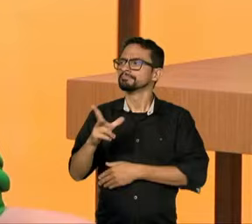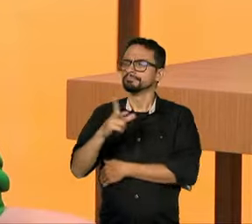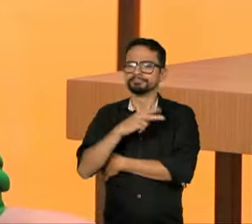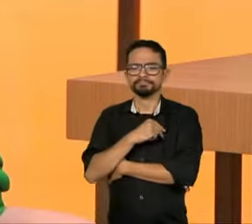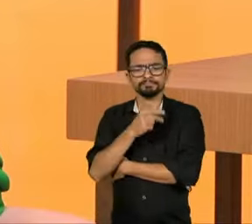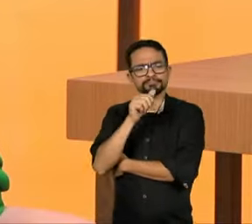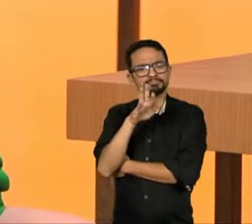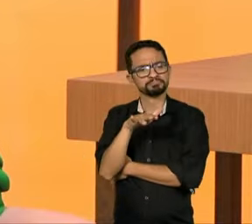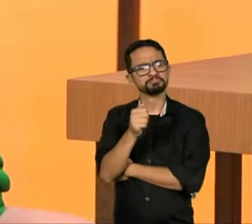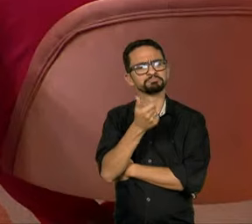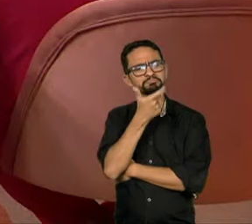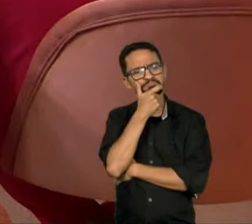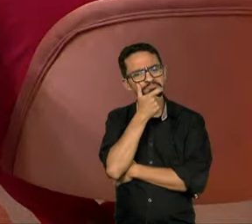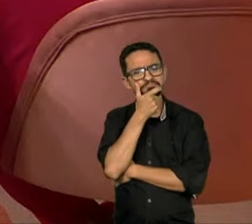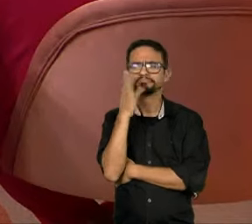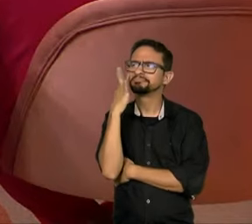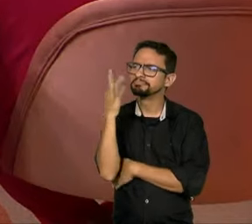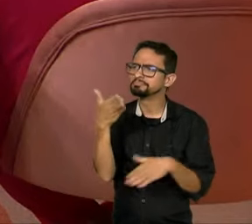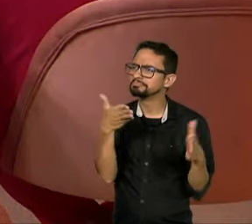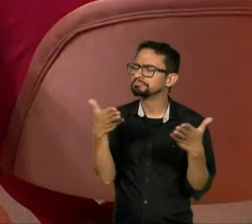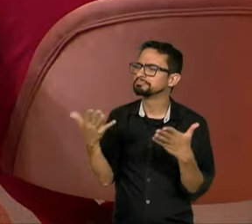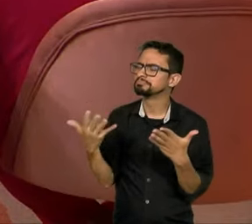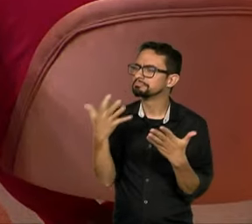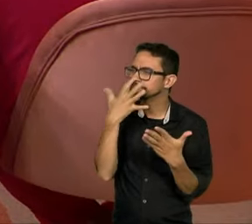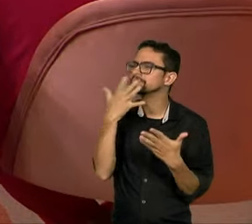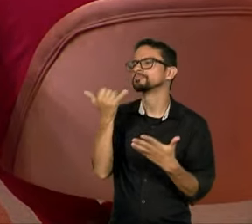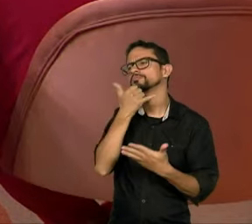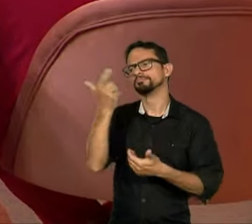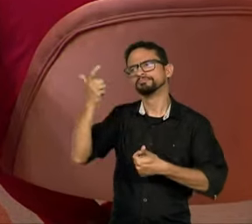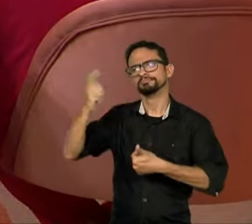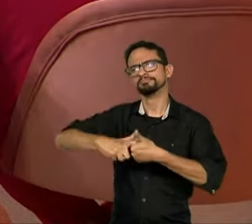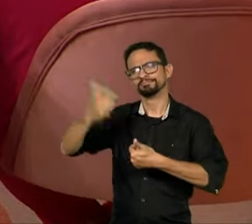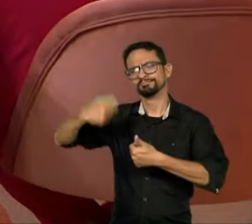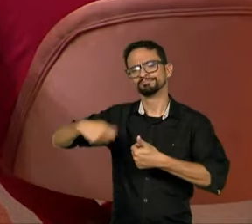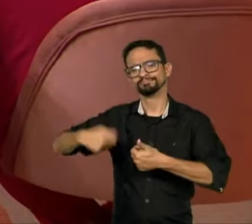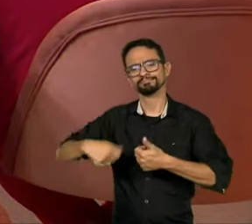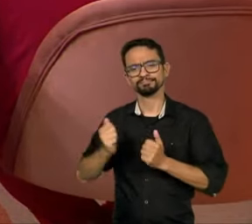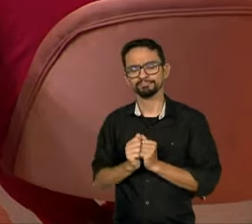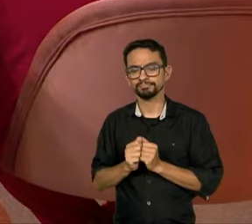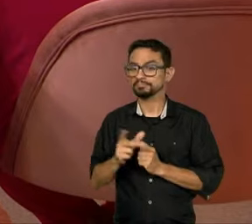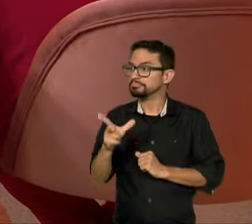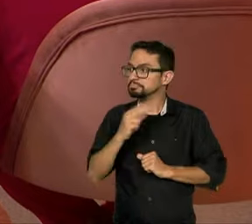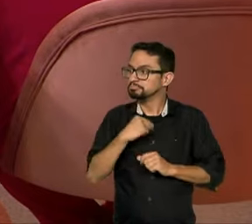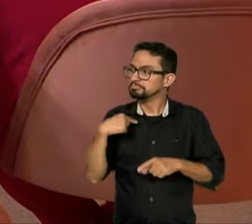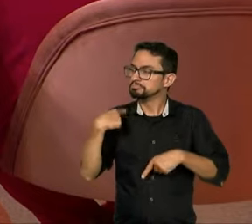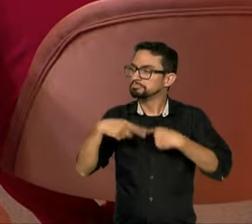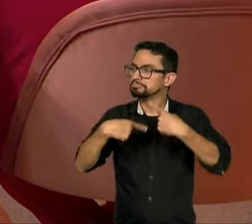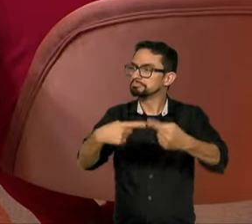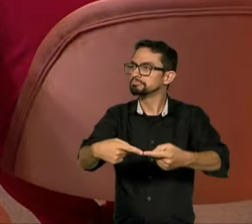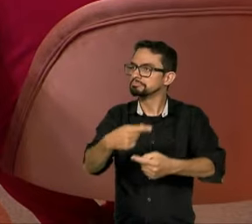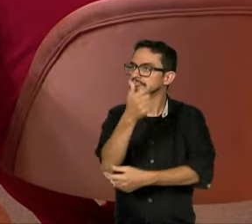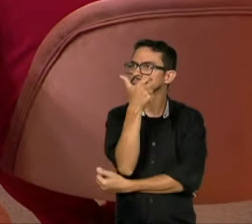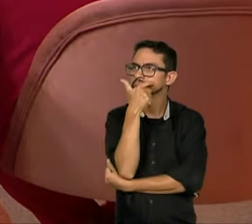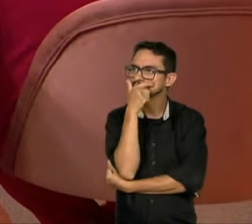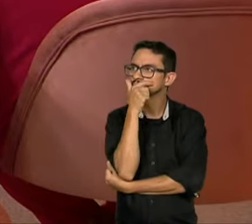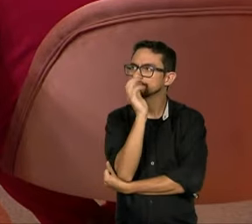bom ouvir André falar, né? Essa das você cinco vai voltar. Gerações. Essa das 5 gerações eu não sabia. Pois é. Eu devo estar